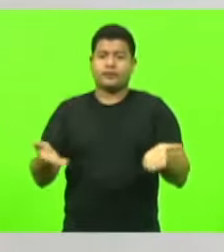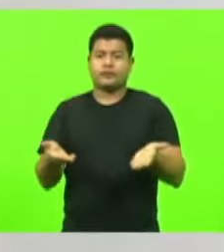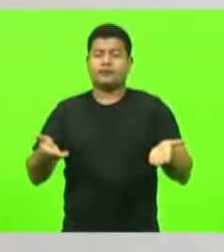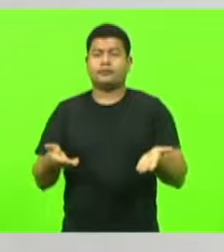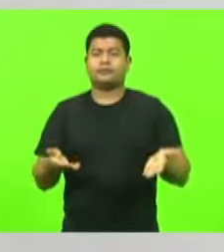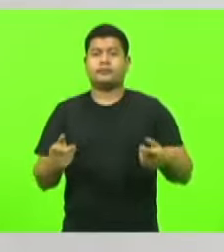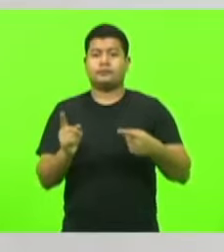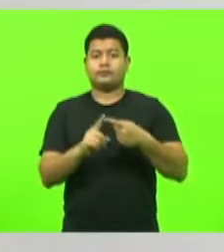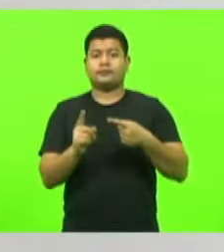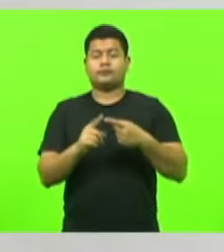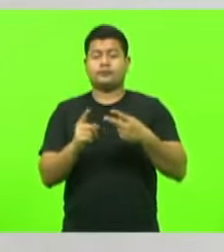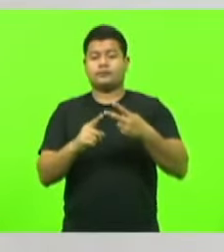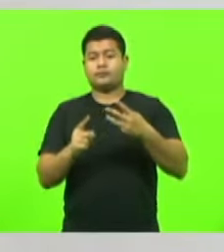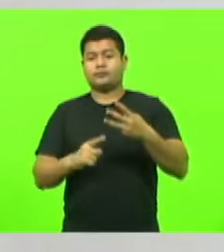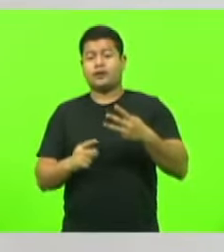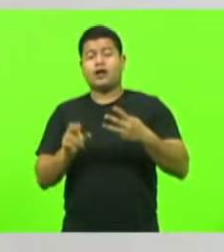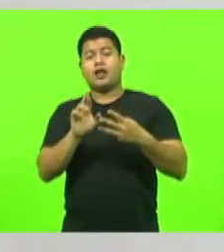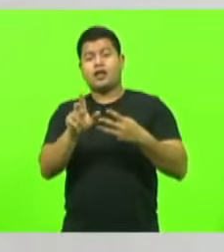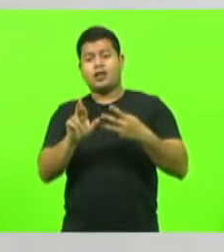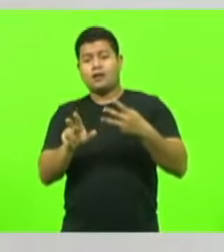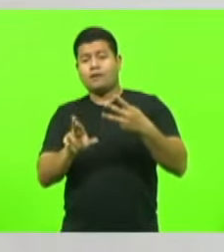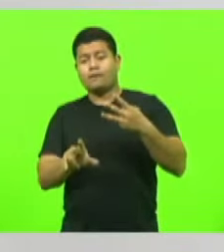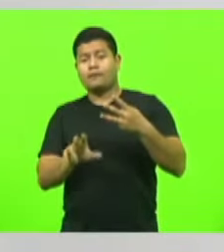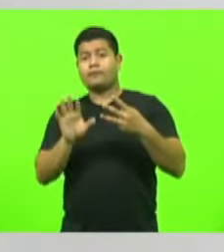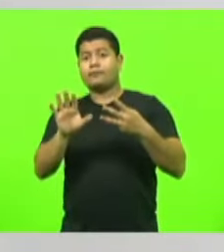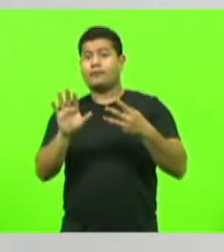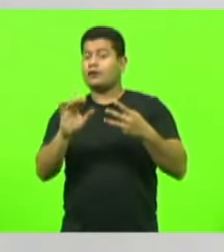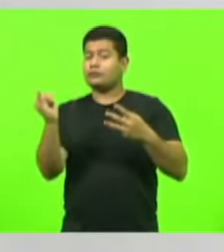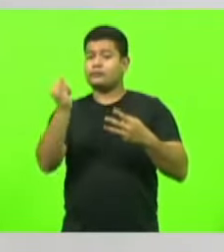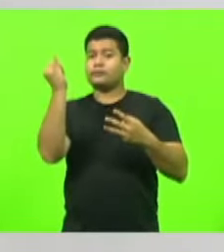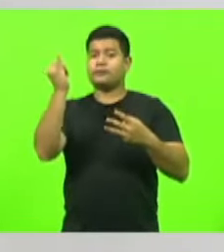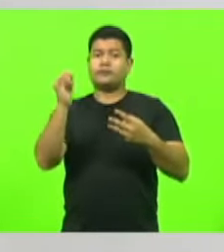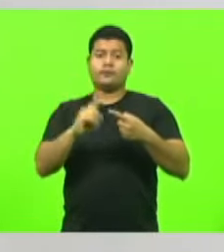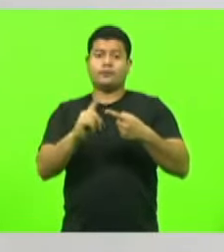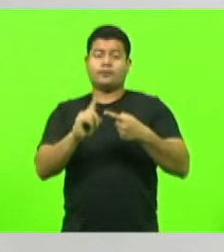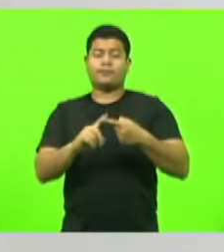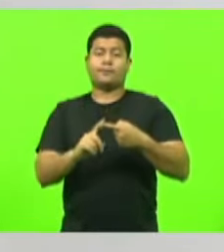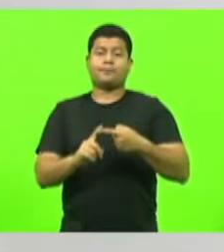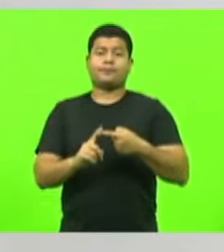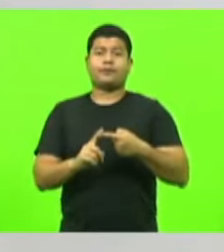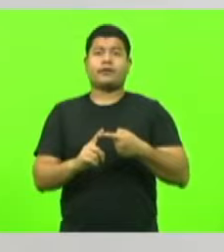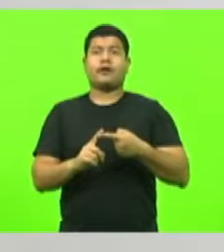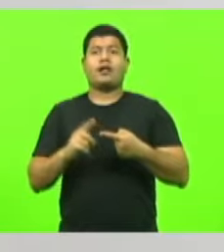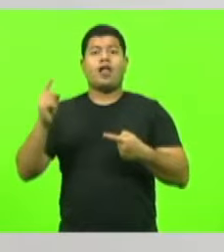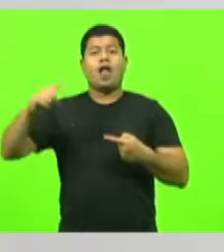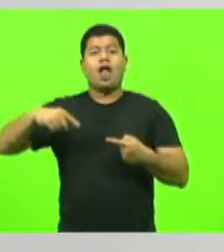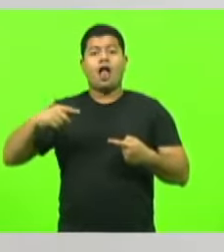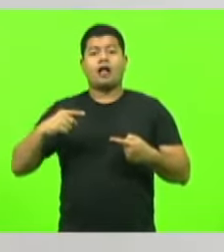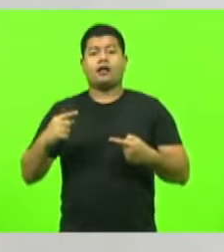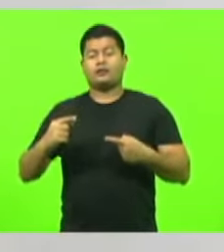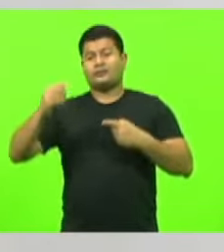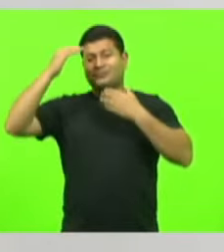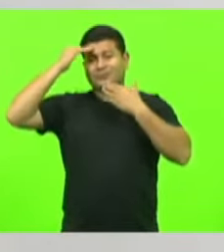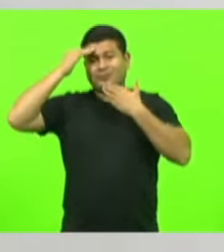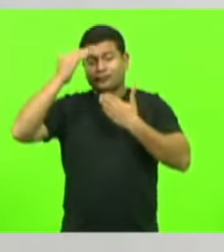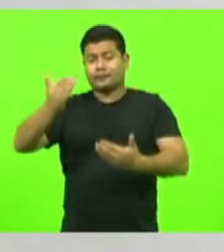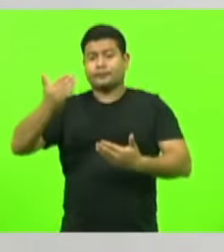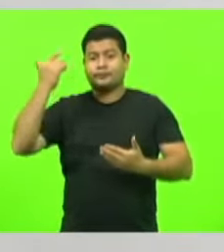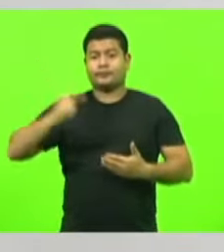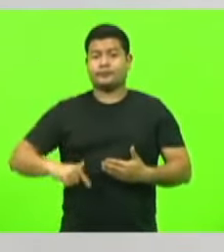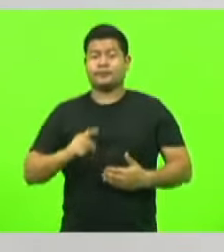são distintos entre si, porém, muitíssimo importantes. O primeiro deles ali é reforçar o agradecimento do nosso presidente